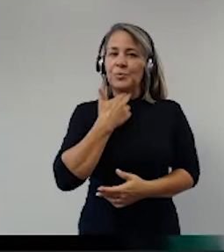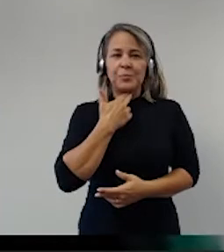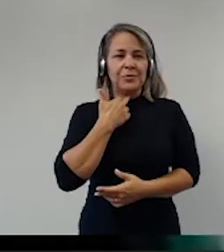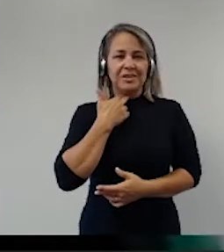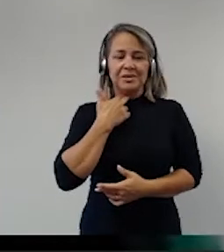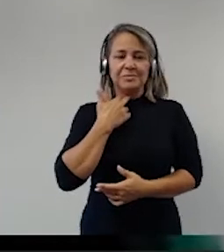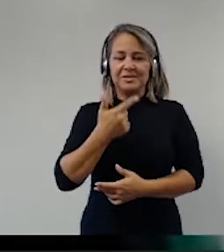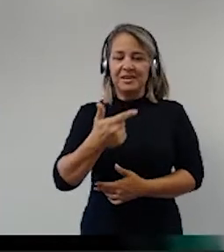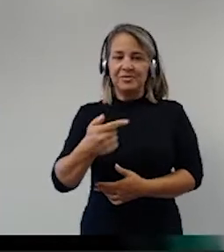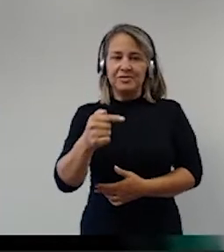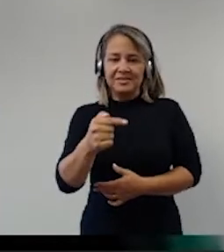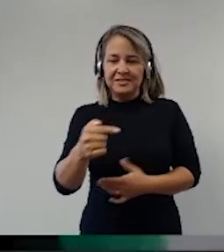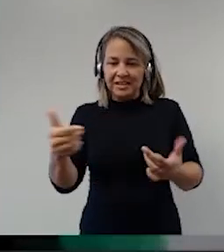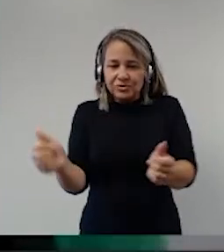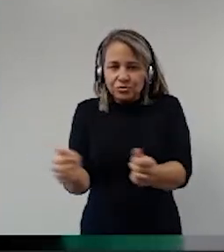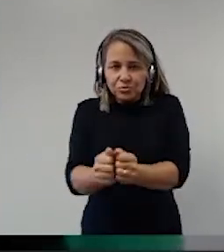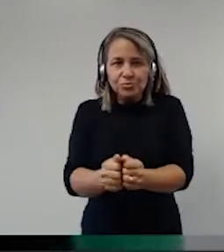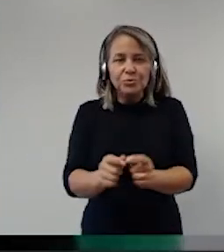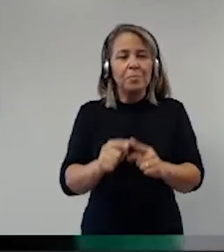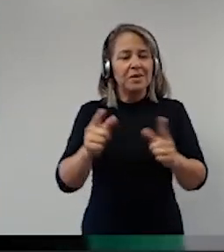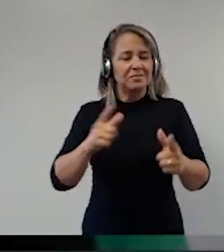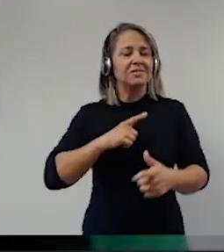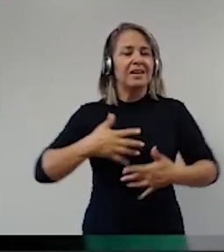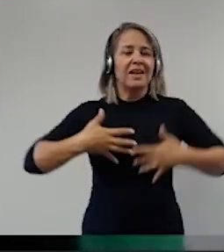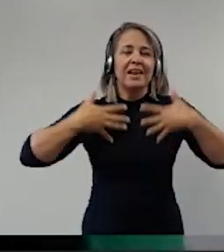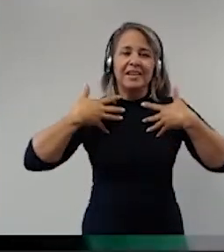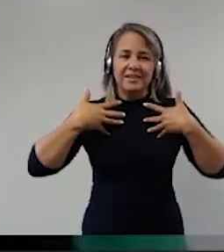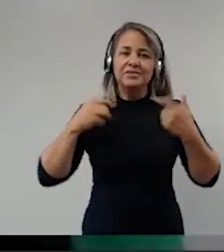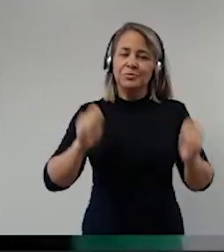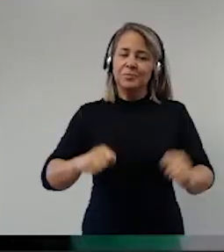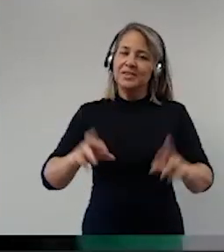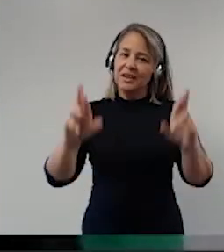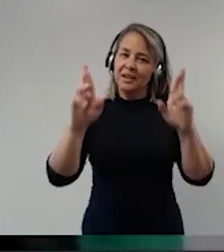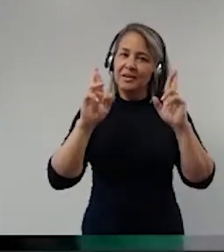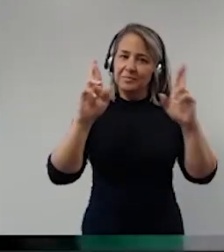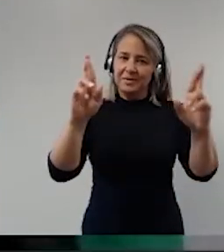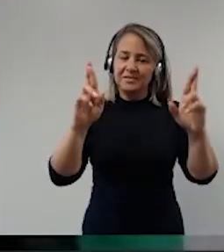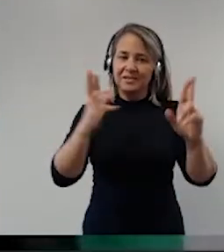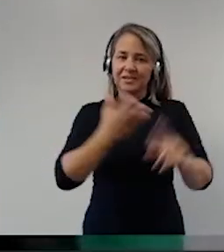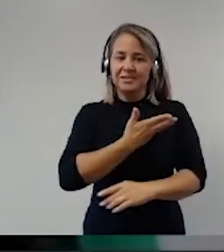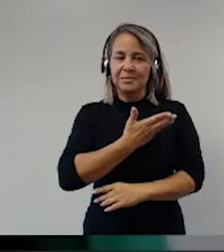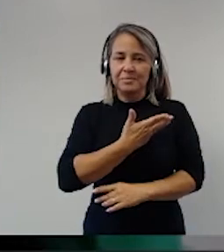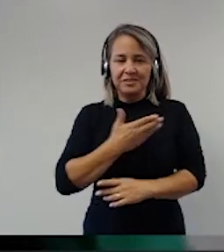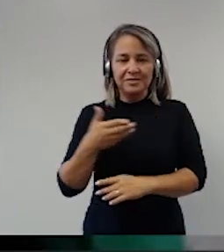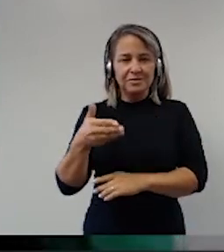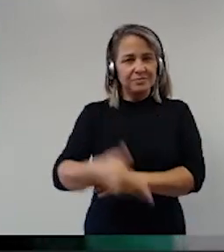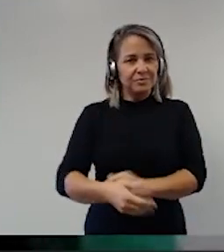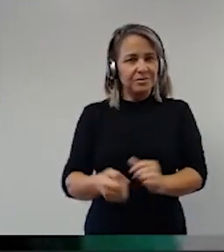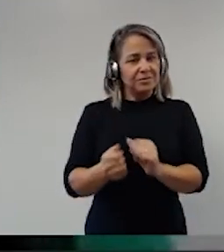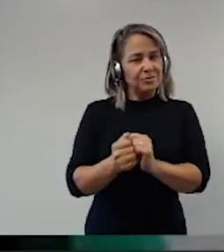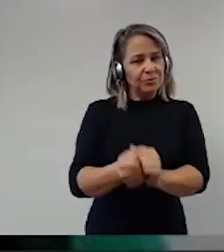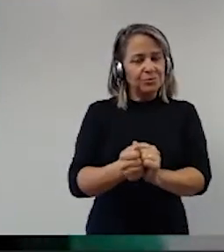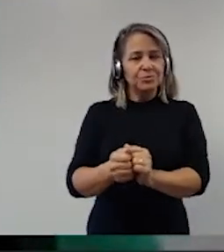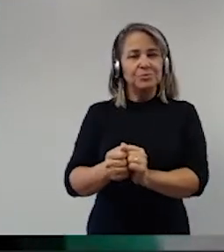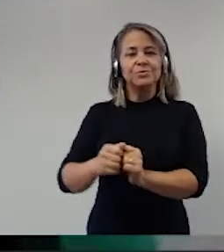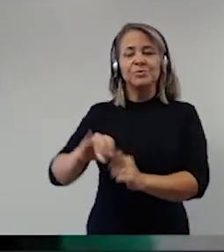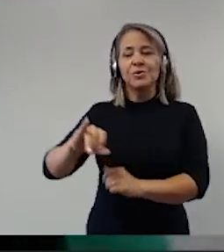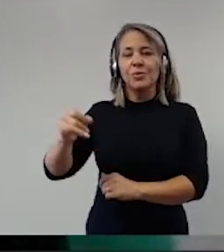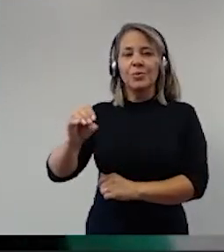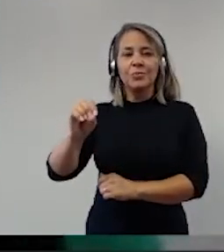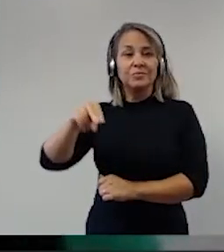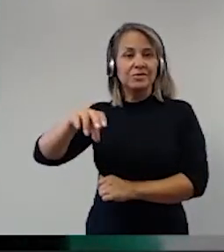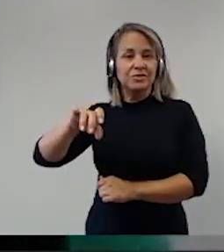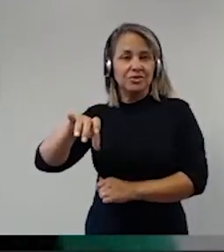os 27 aqui, mas eu me sinto muito honrada em poder representar esses colegas, em estar hoje aqui com o Dionis e poder falar que eu